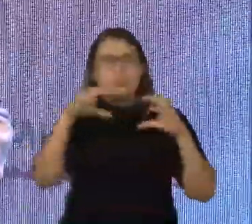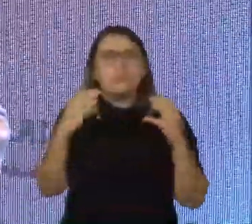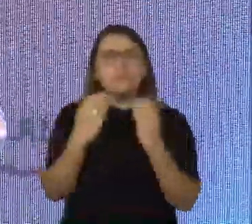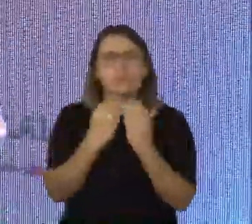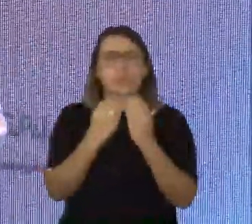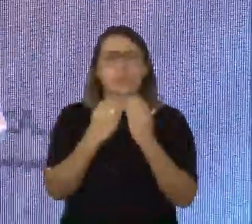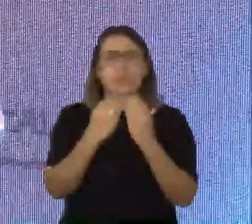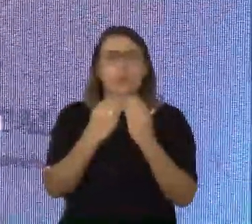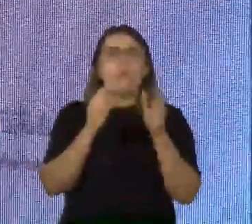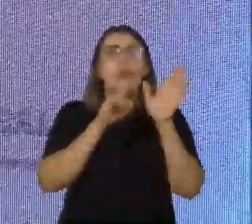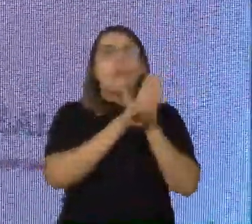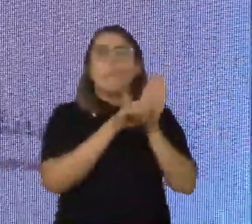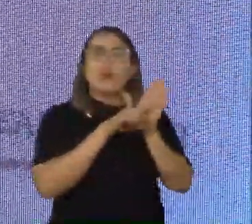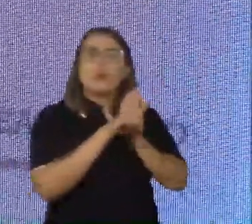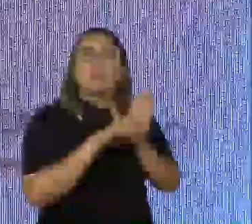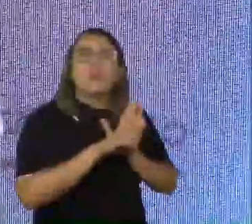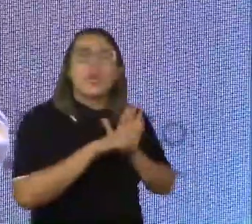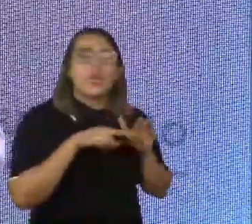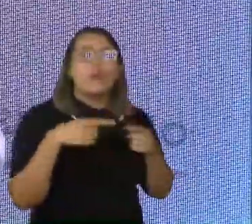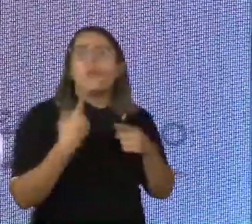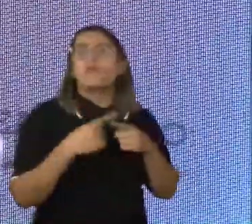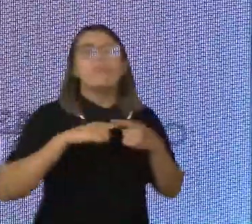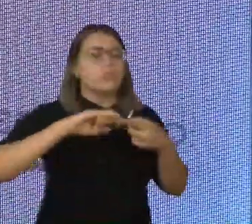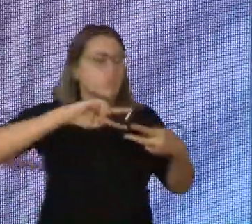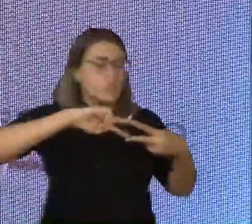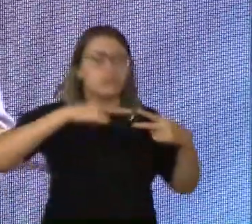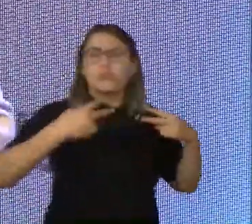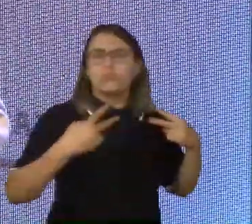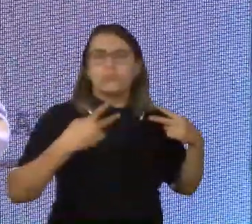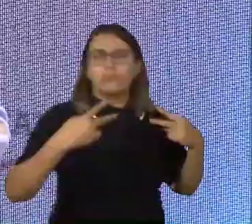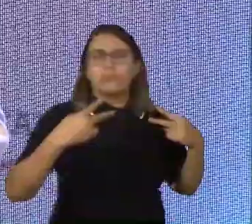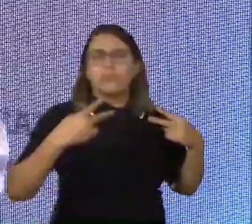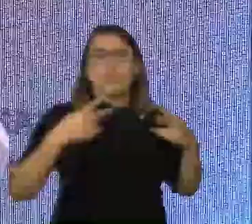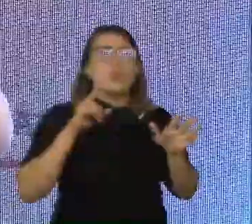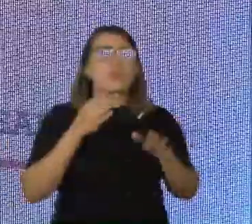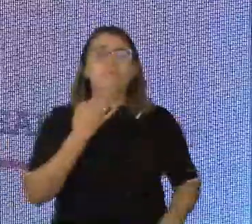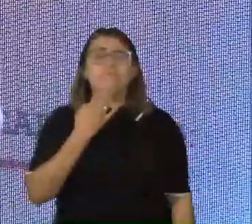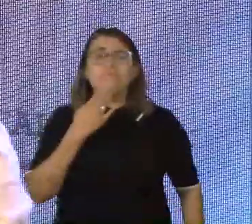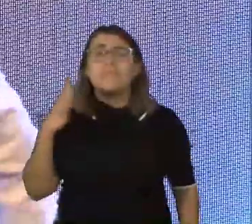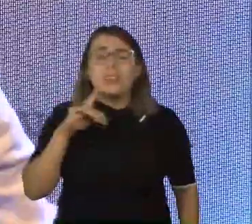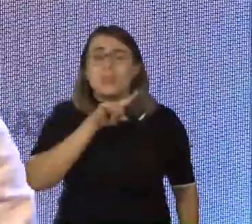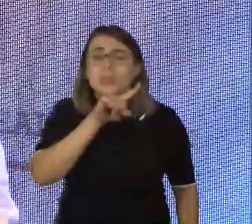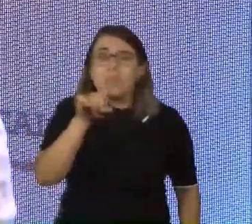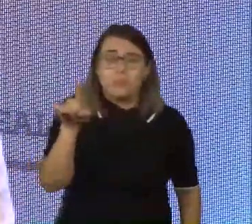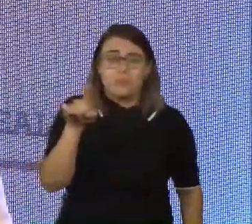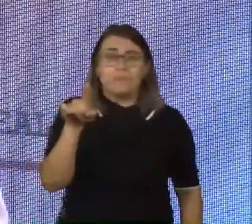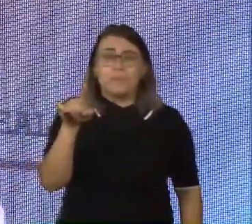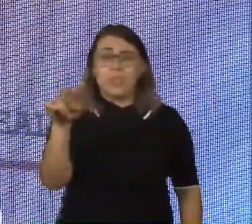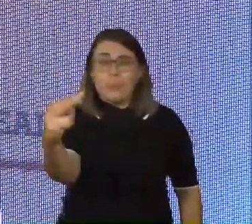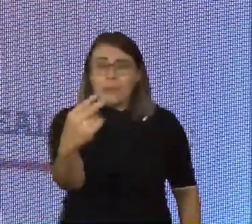para questionar o determinismo biológico. E eu peço uma coisa a você que está me assistindo: